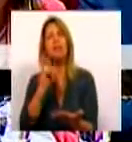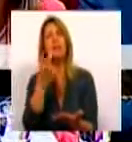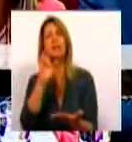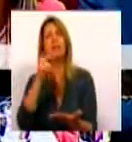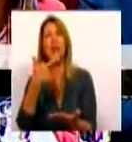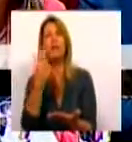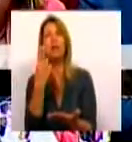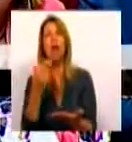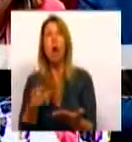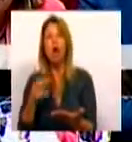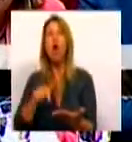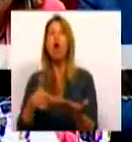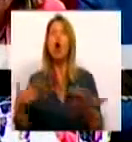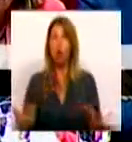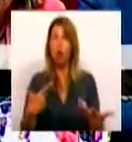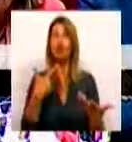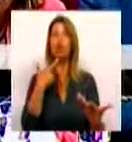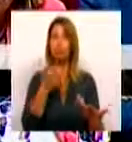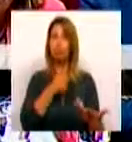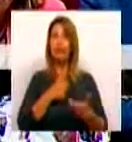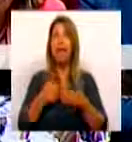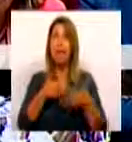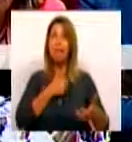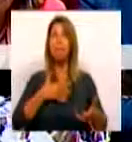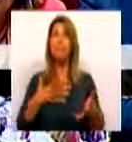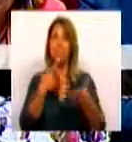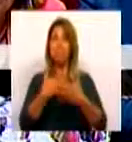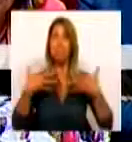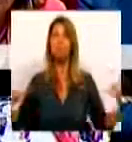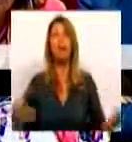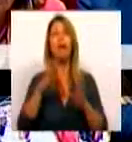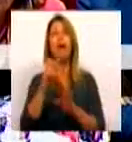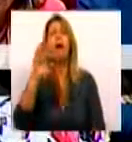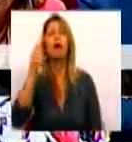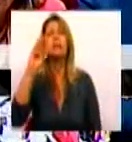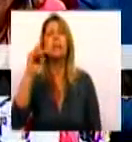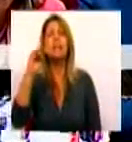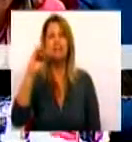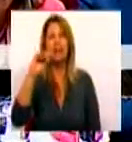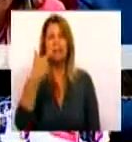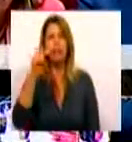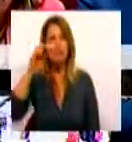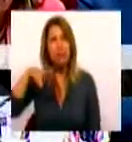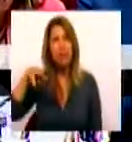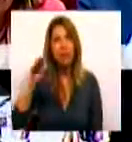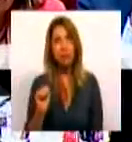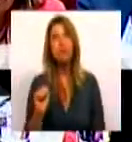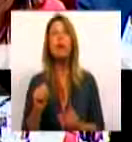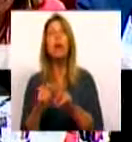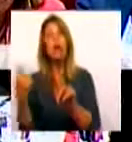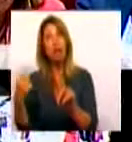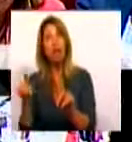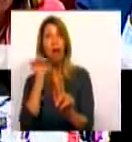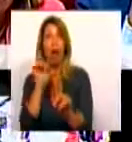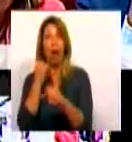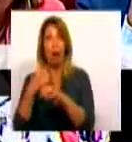grande dimensão, que é a OutSystems, e que tem vindo a desenvolver grande parte da sua atividade e sobretudo a sua atividade de maior valor